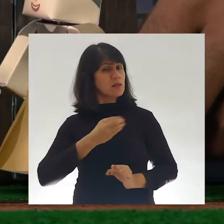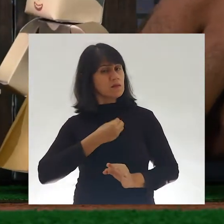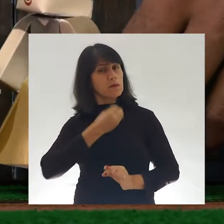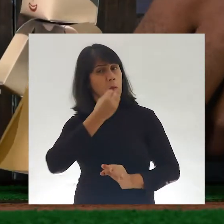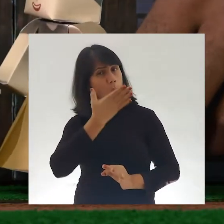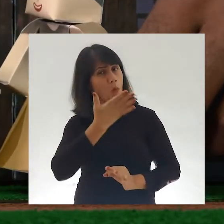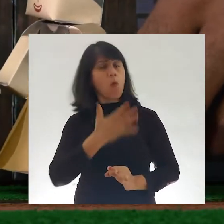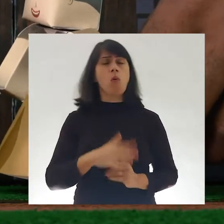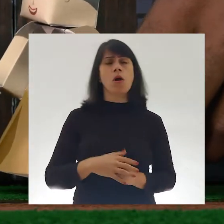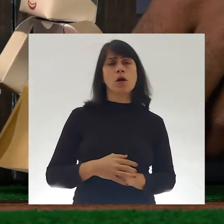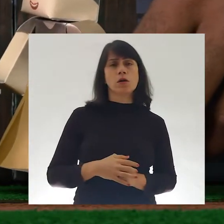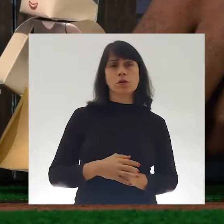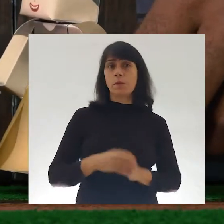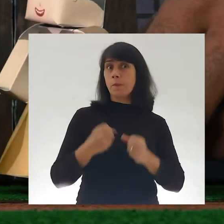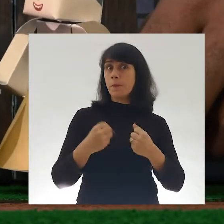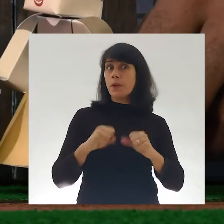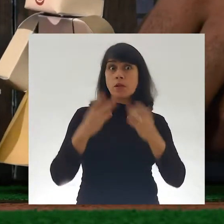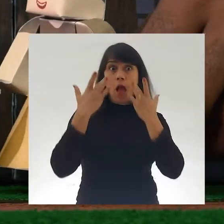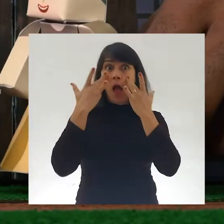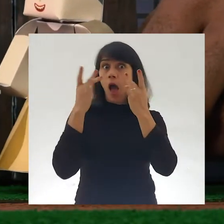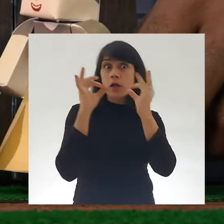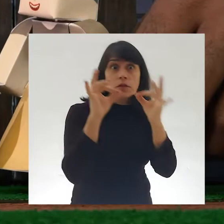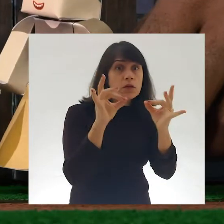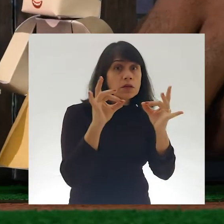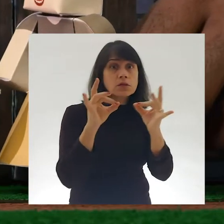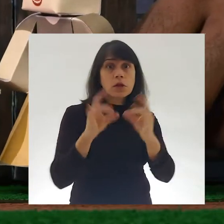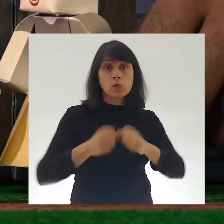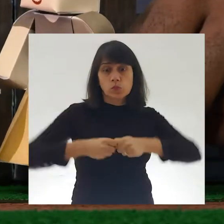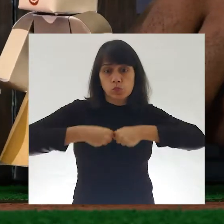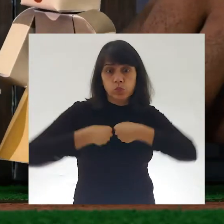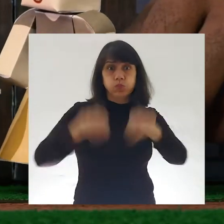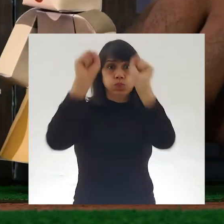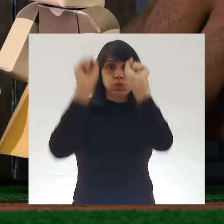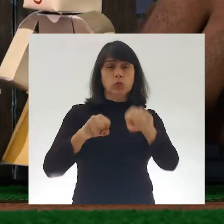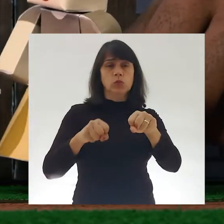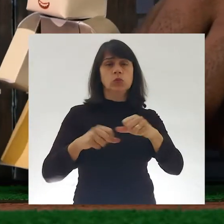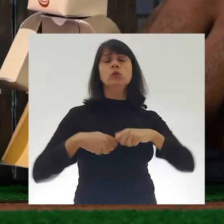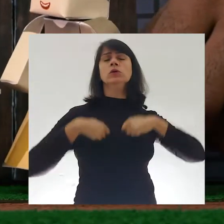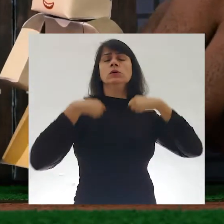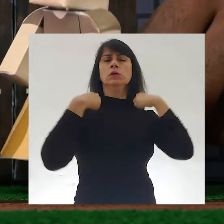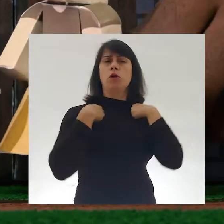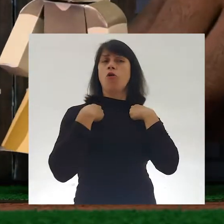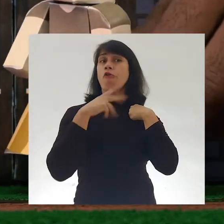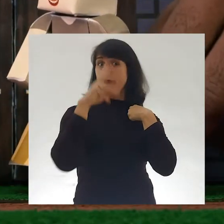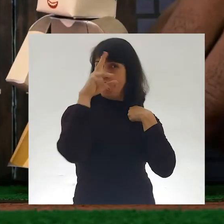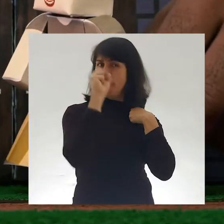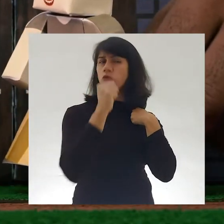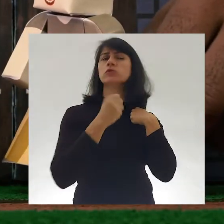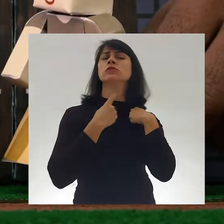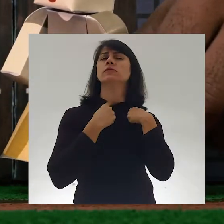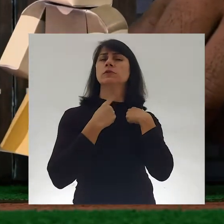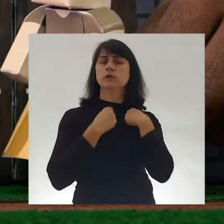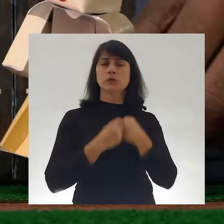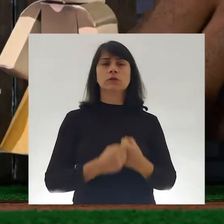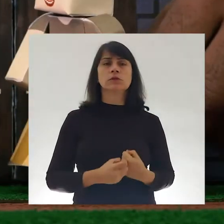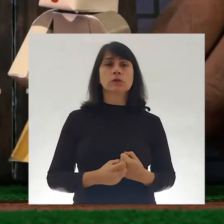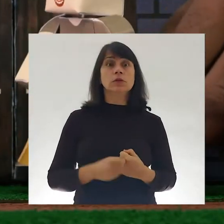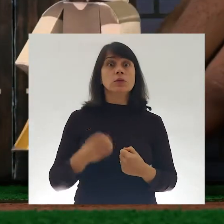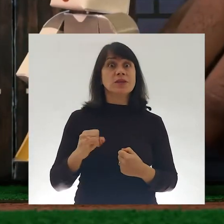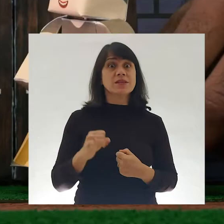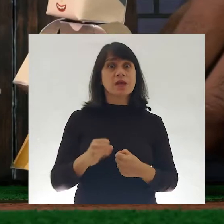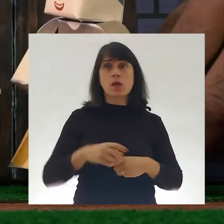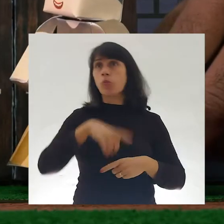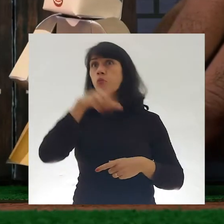vida aqui. Só precisa prestar atenção e sacudir o acolchoado com vontade, pois quando